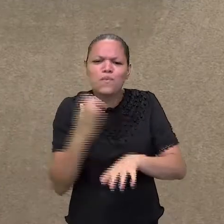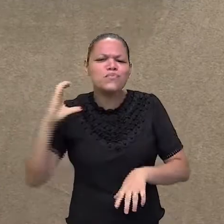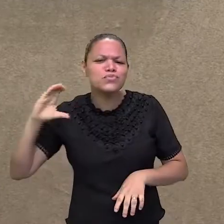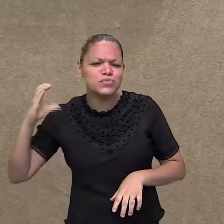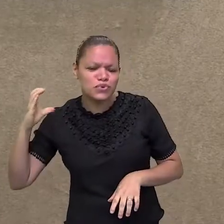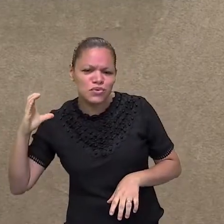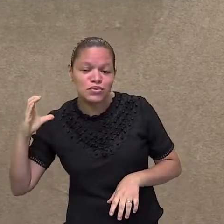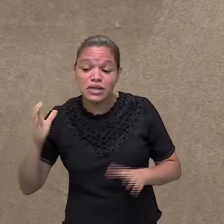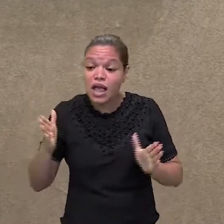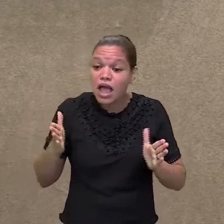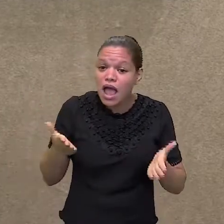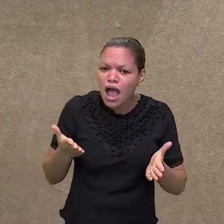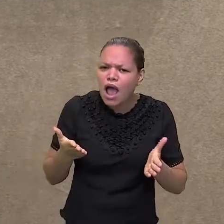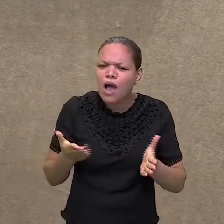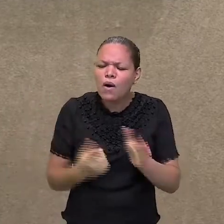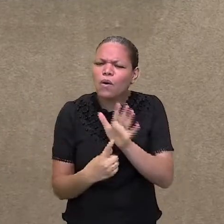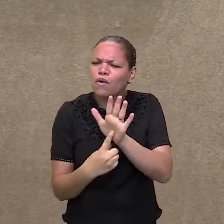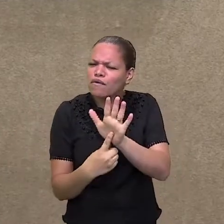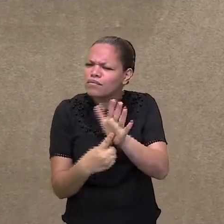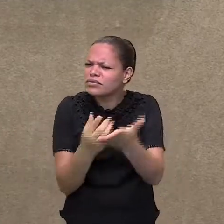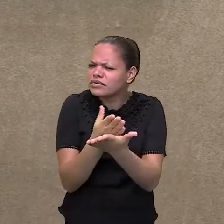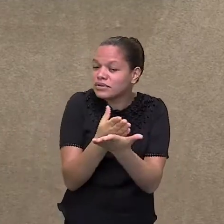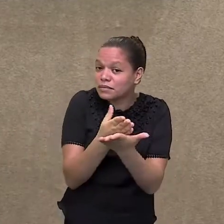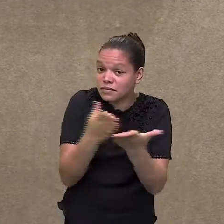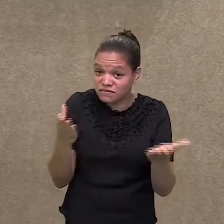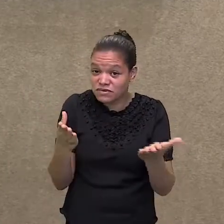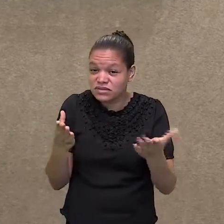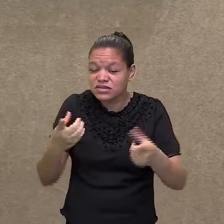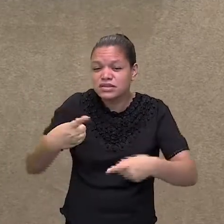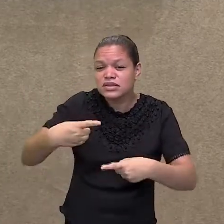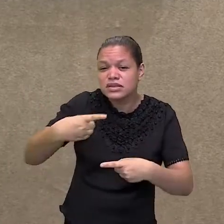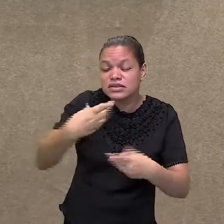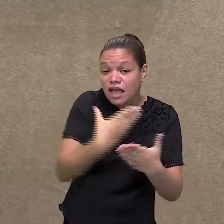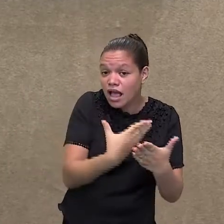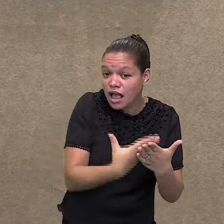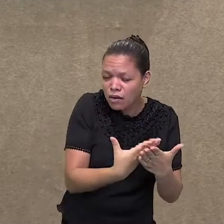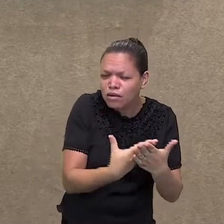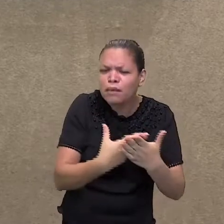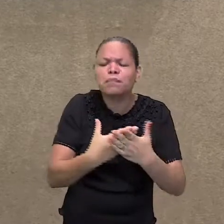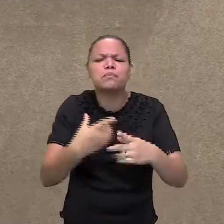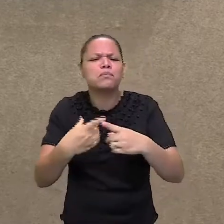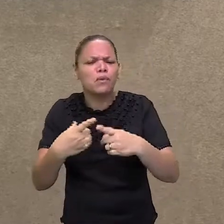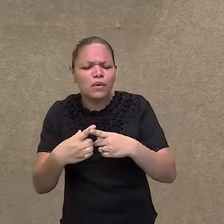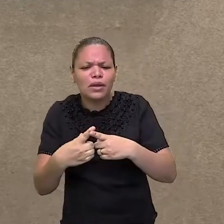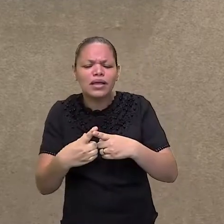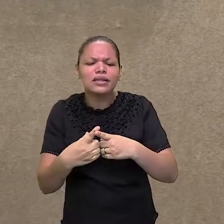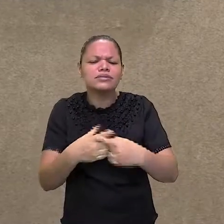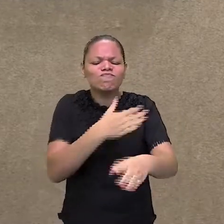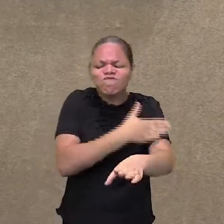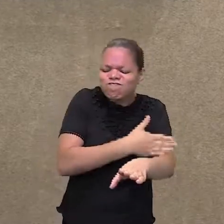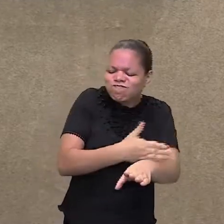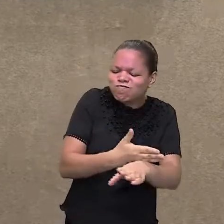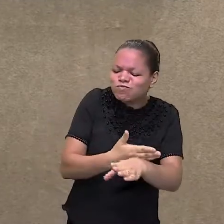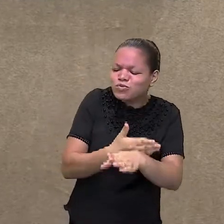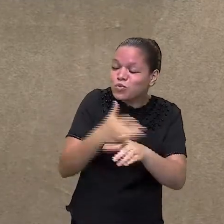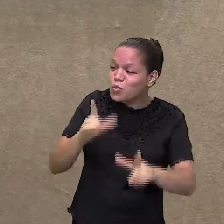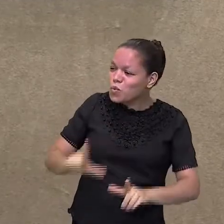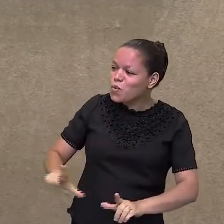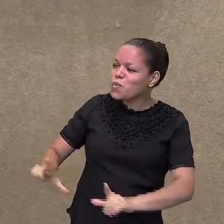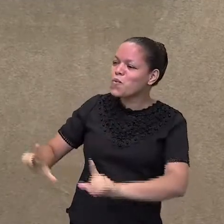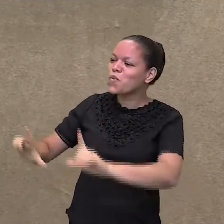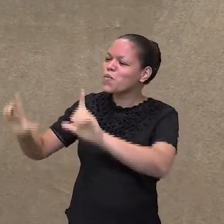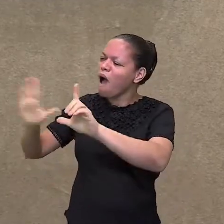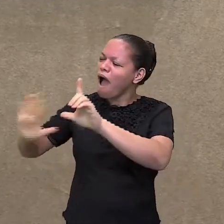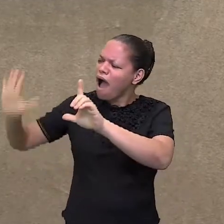Ciências. Agora que nós já temos o hábito de estar estudando pela plataforma SMED-GV e através